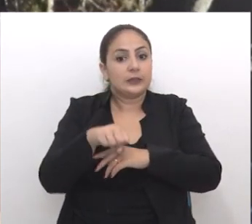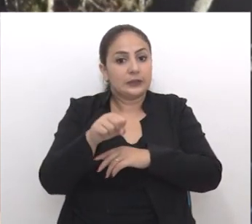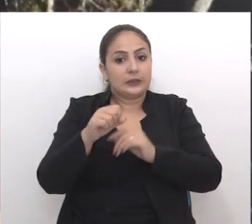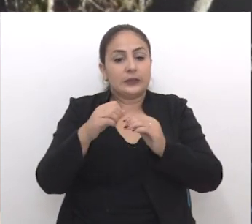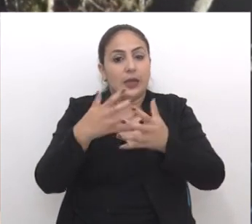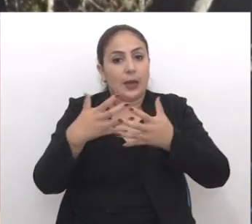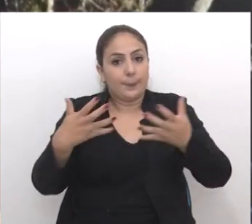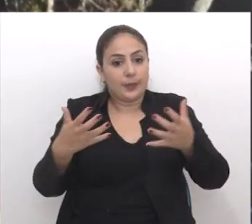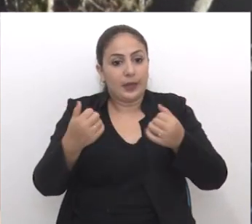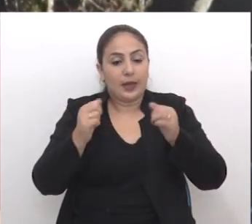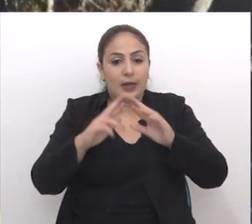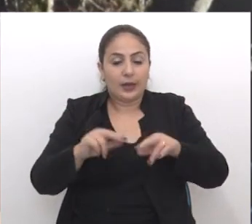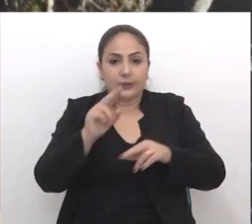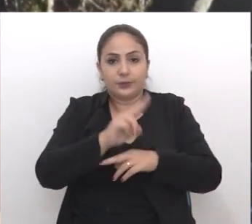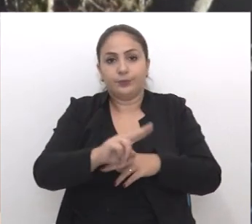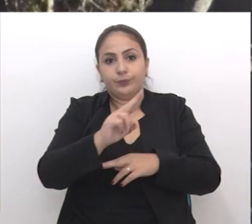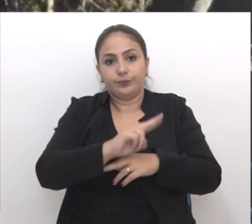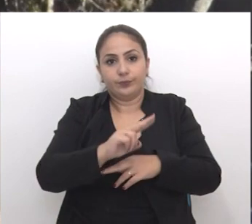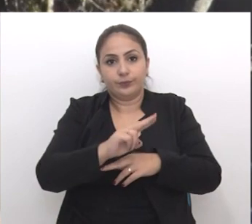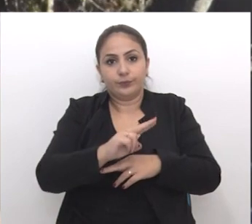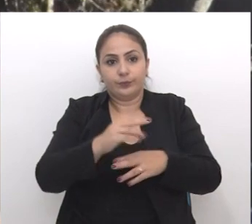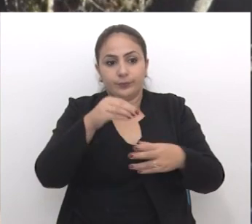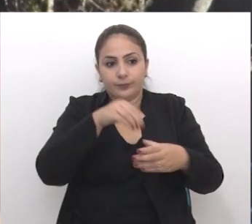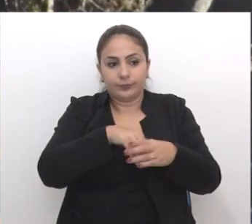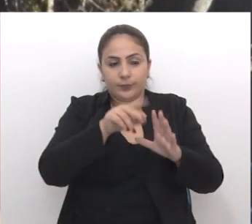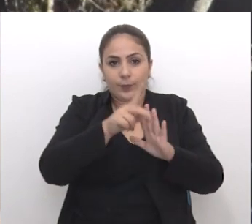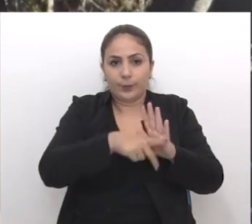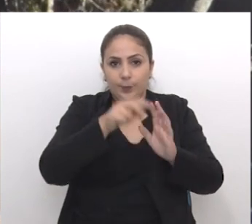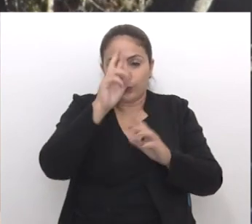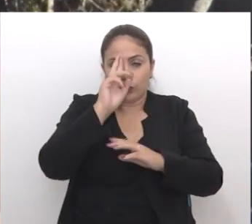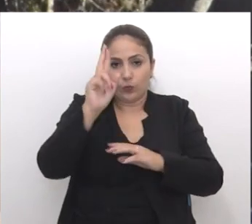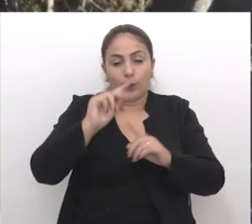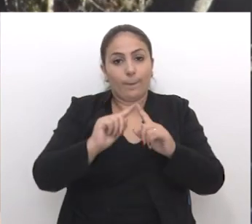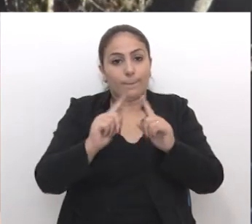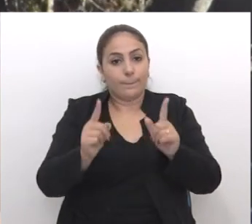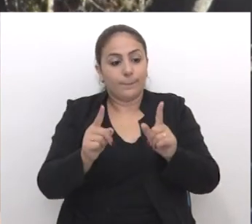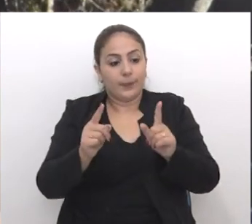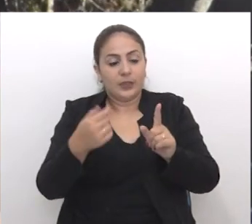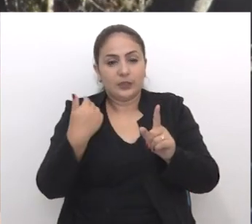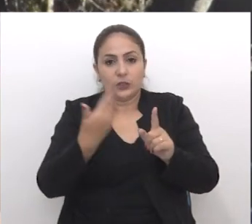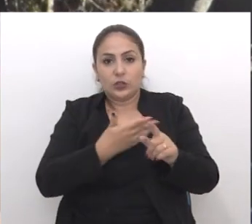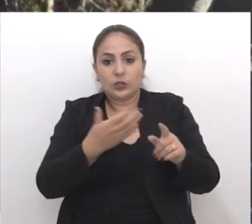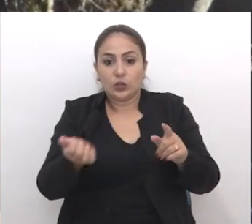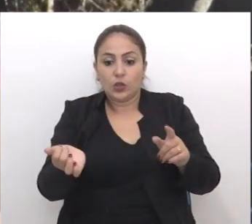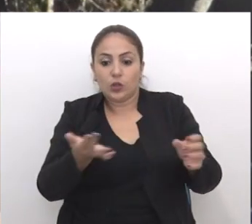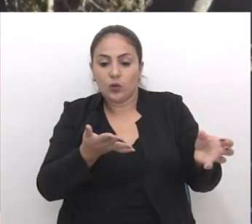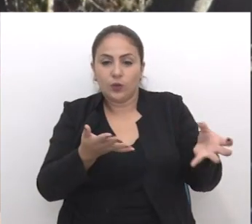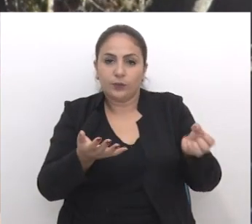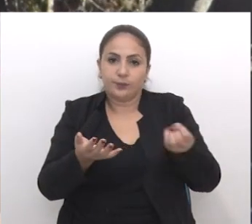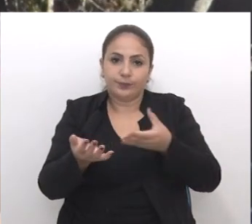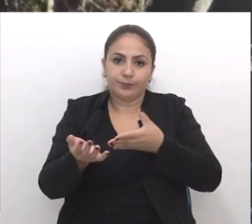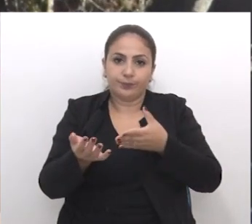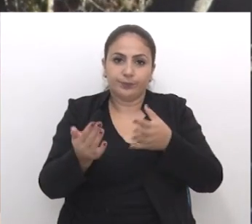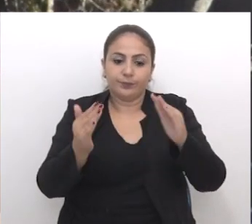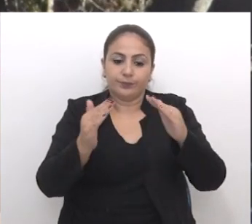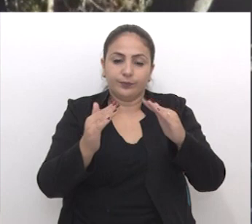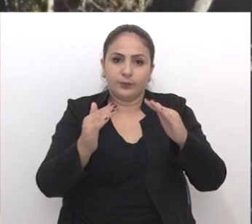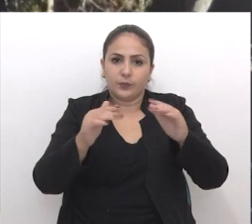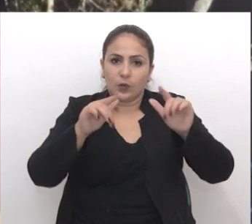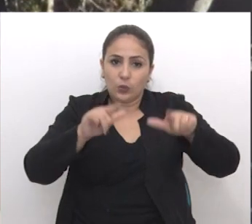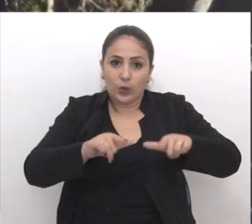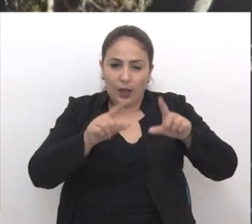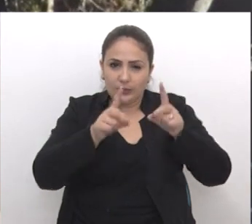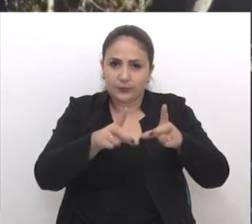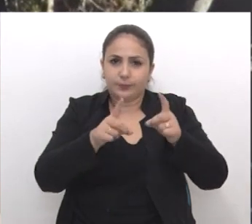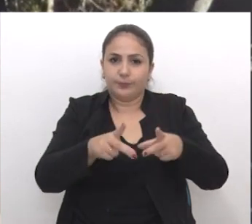ser ampliado a área de uso dentro do plano diretor para permitir que novos estabelecimentos possam ser abertos